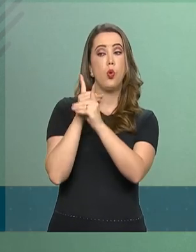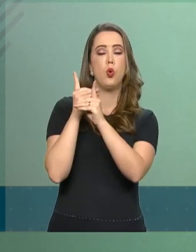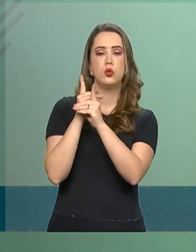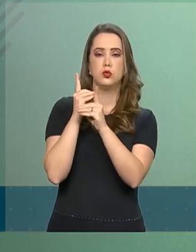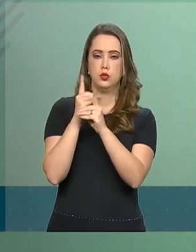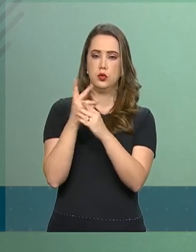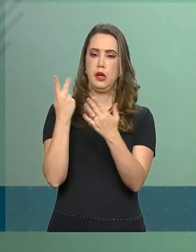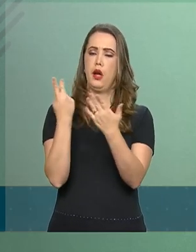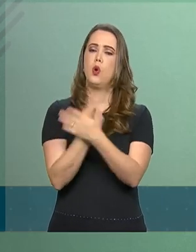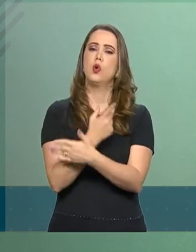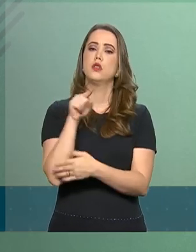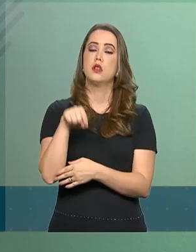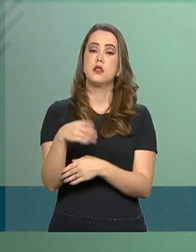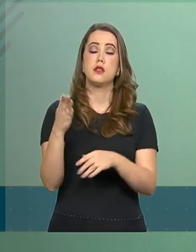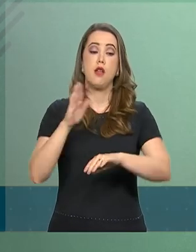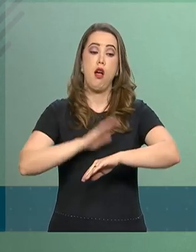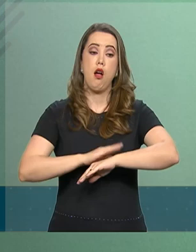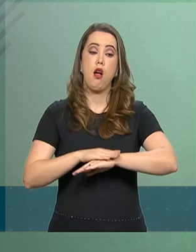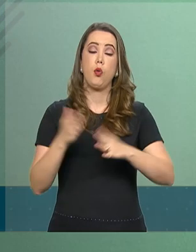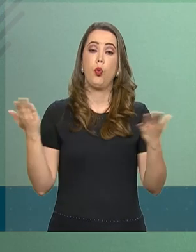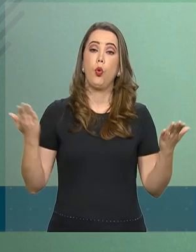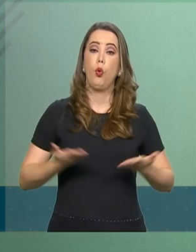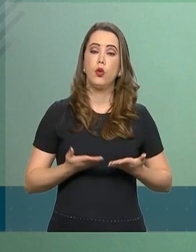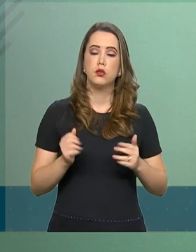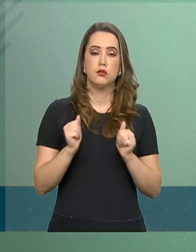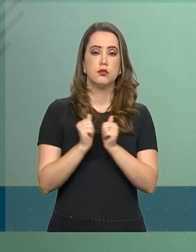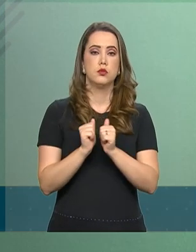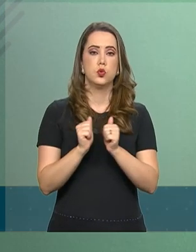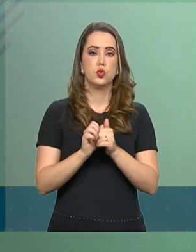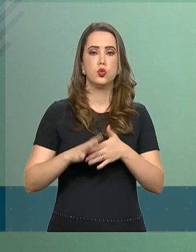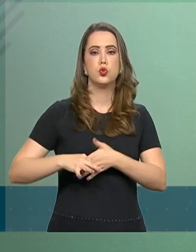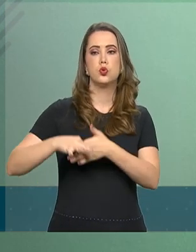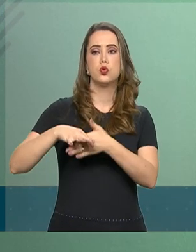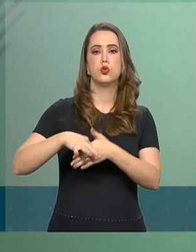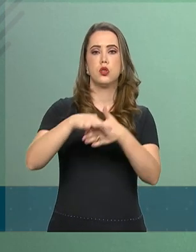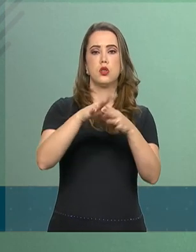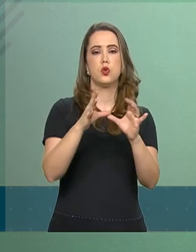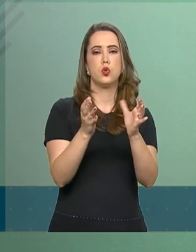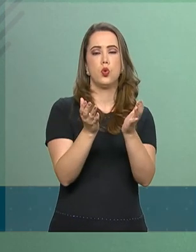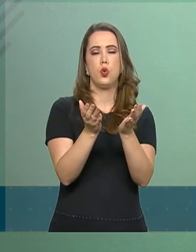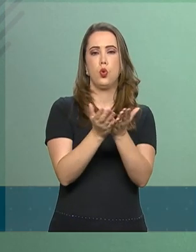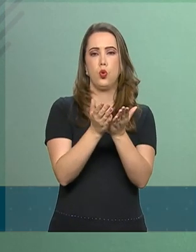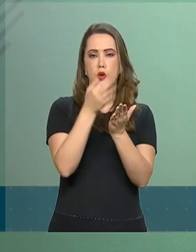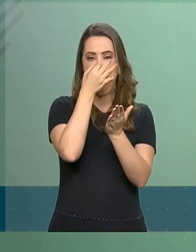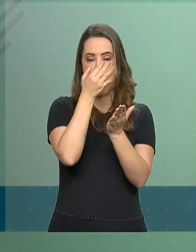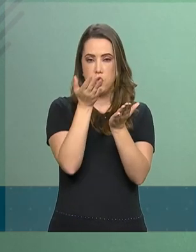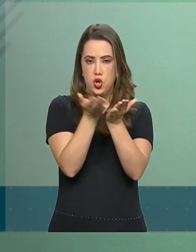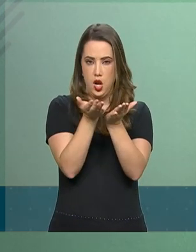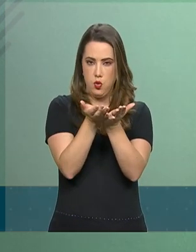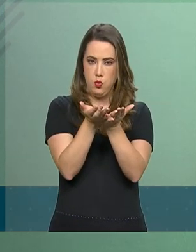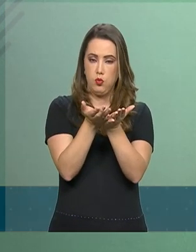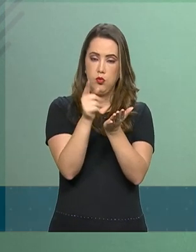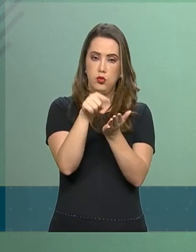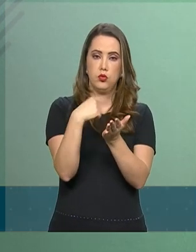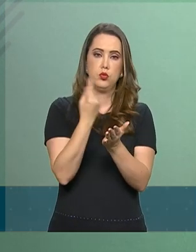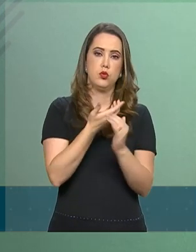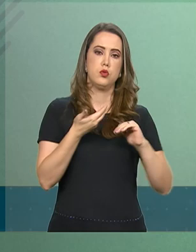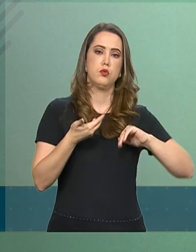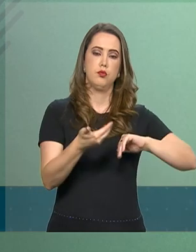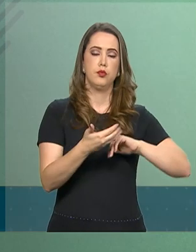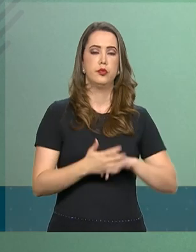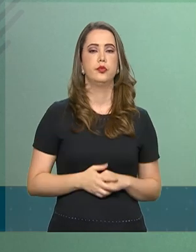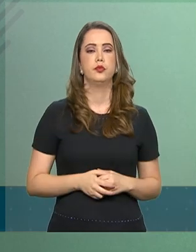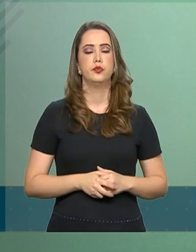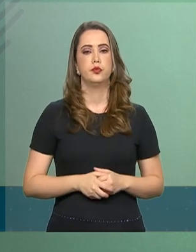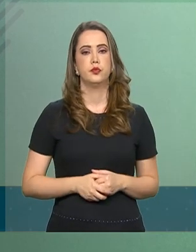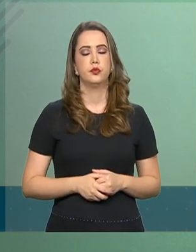está ocorrendo agora junto a lideranças evangélicas na nossa do nosso congresso